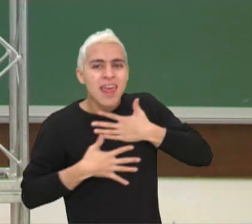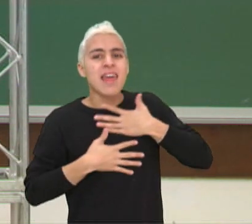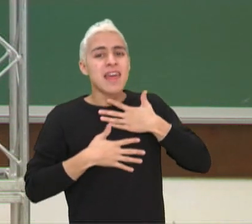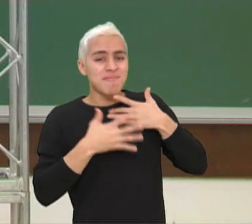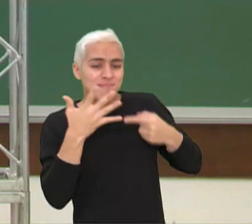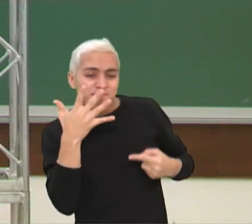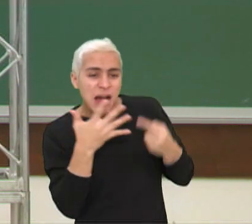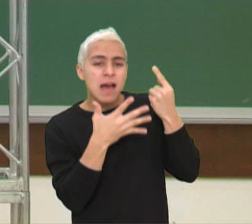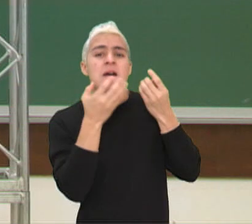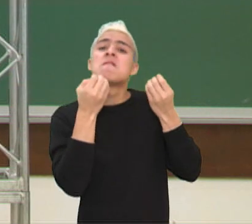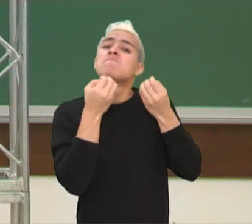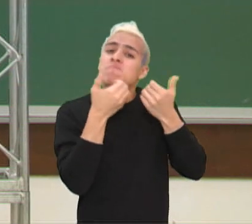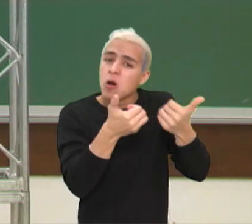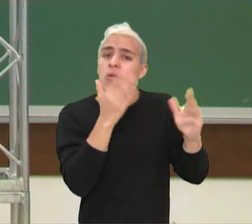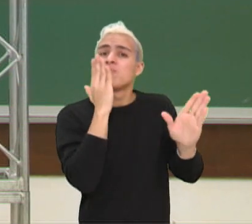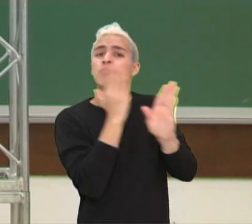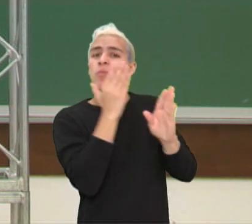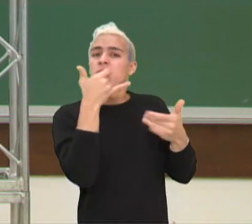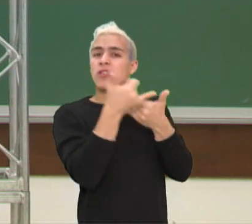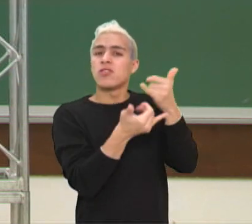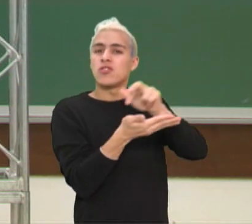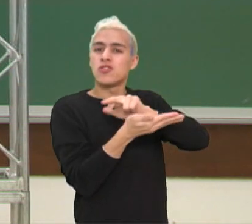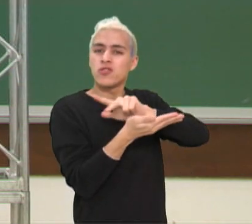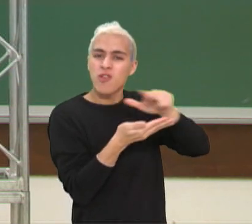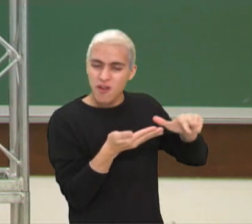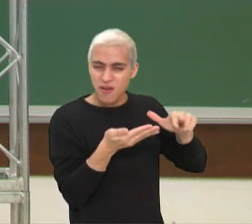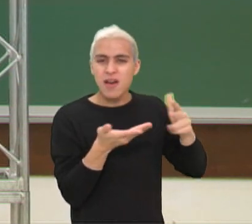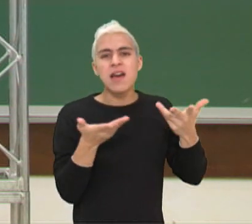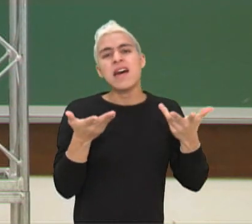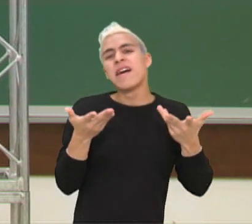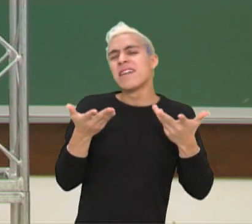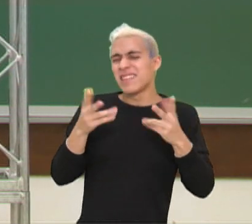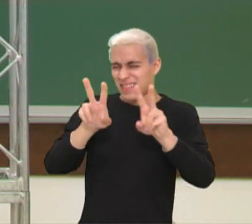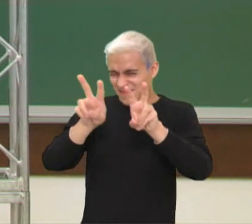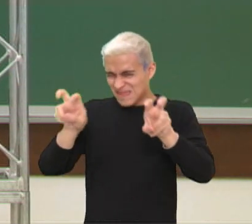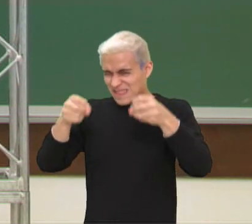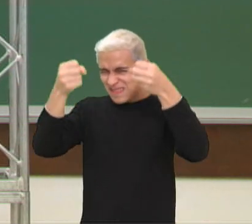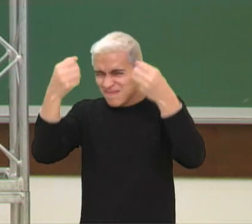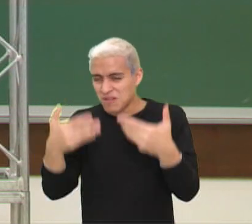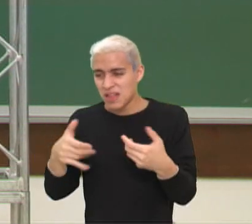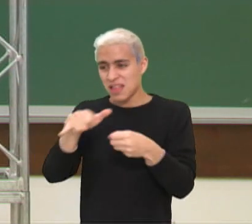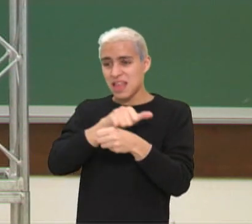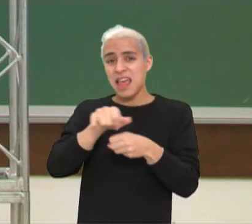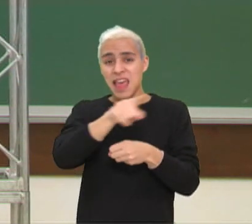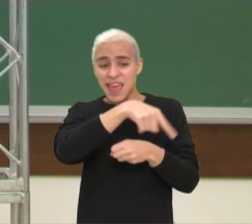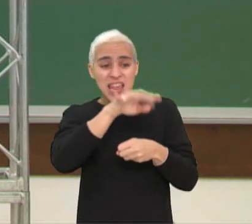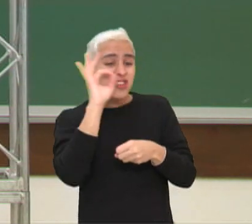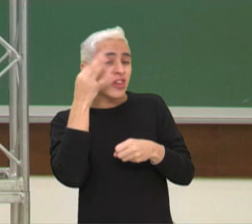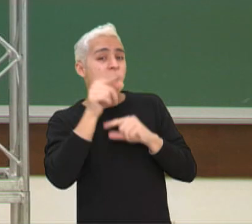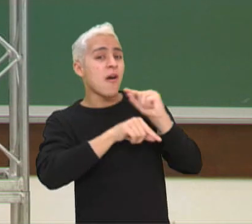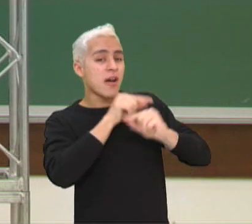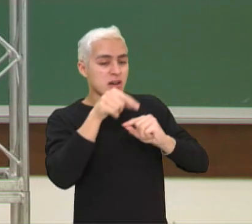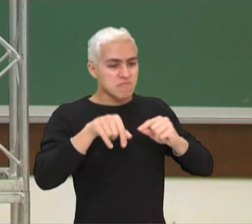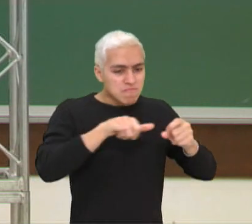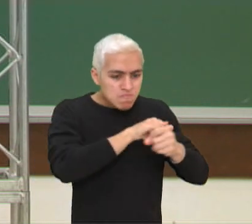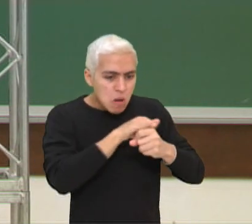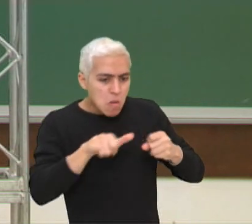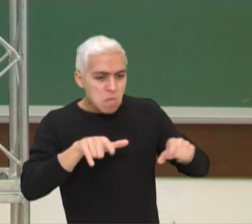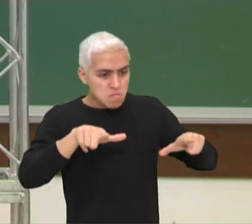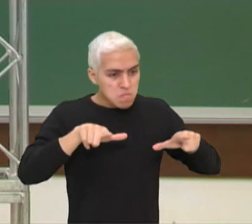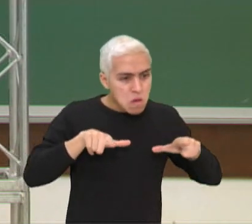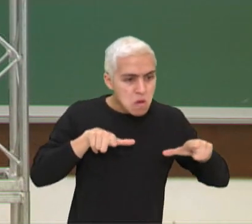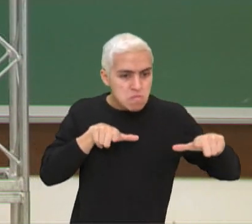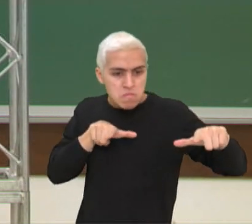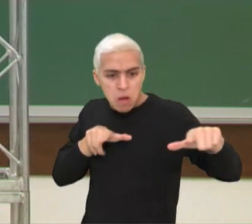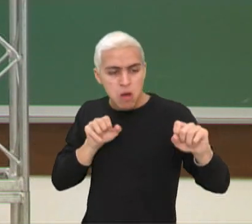benefícios através dos jogos. Como a gente falou das estratégias, lá já faziam os jogos em tabuleiro ali para fazer uma estratégia para derrotar o